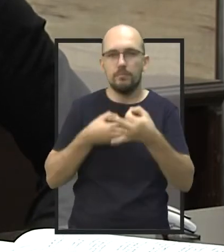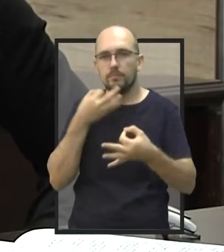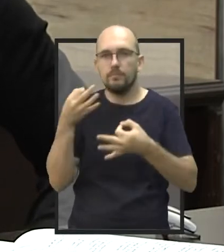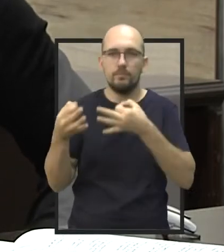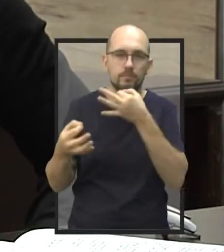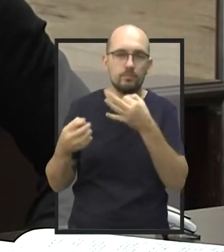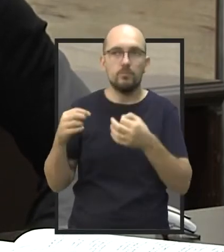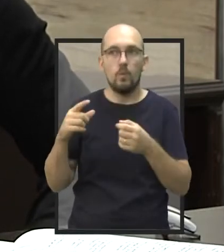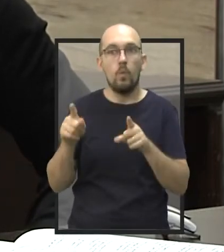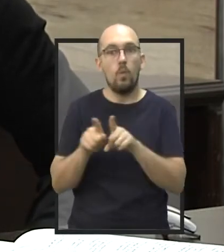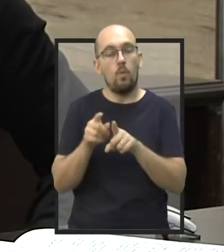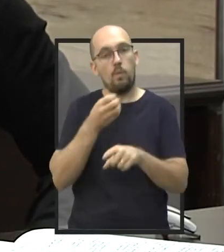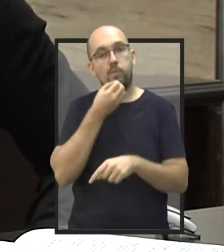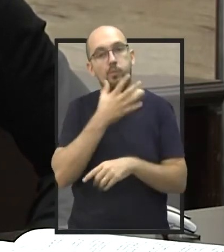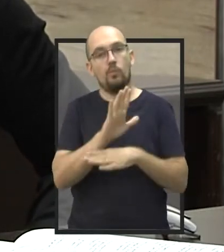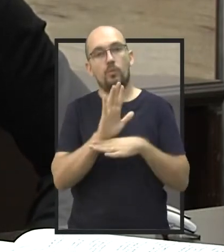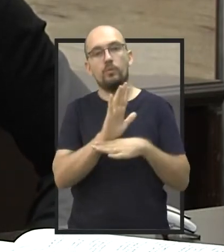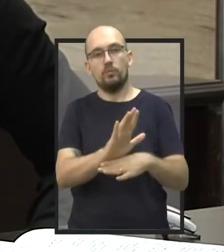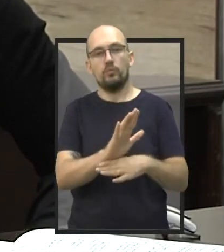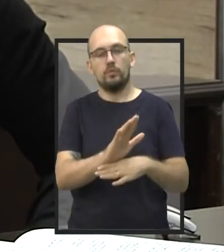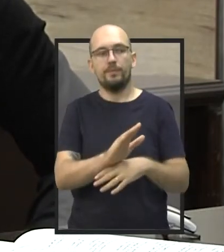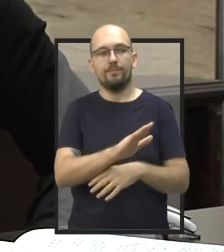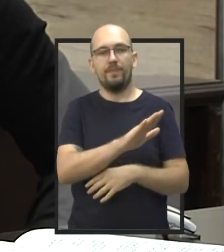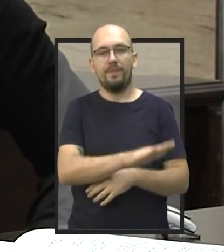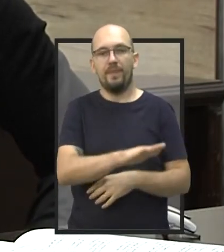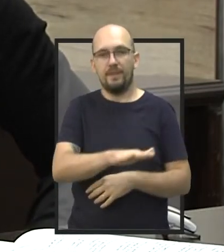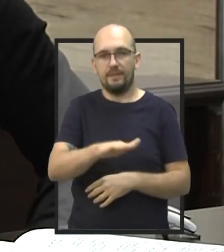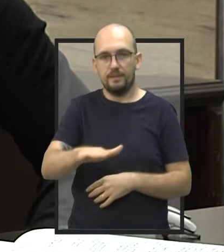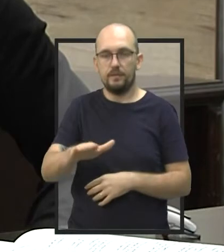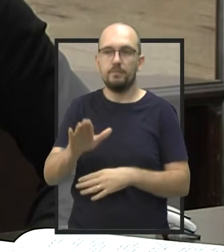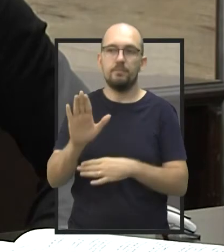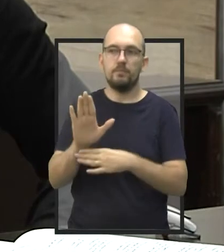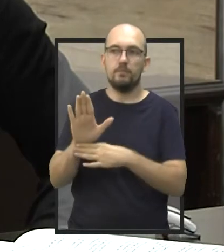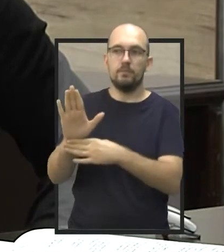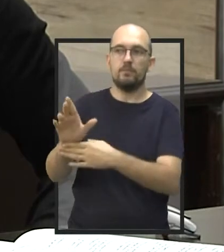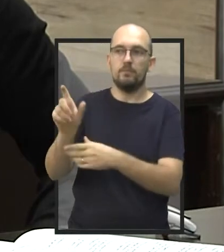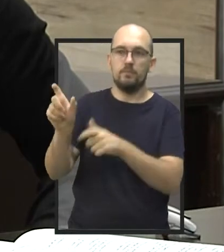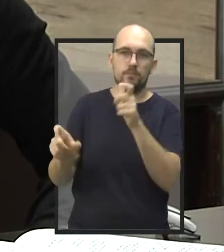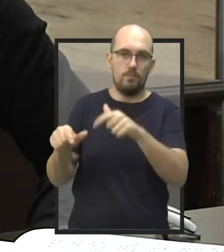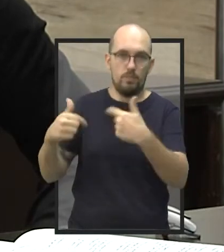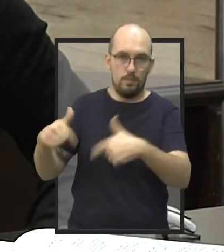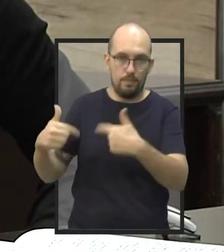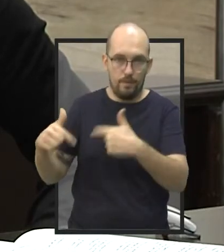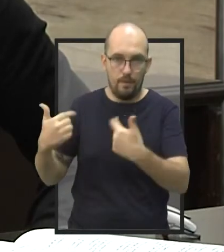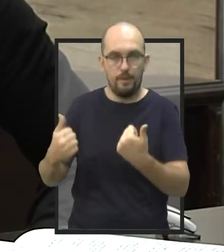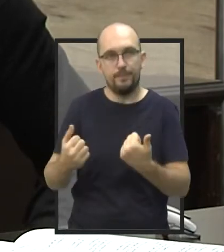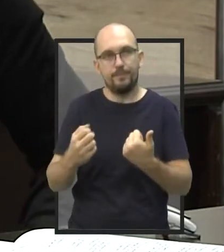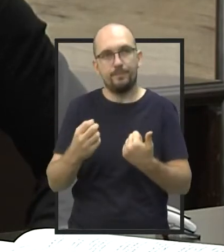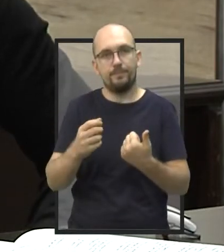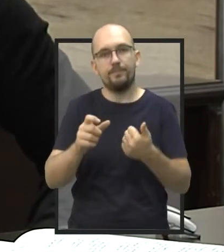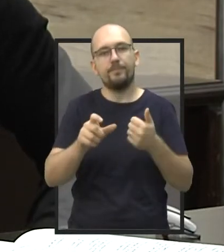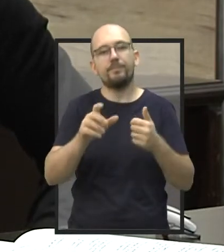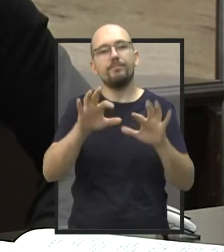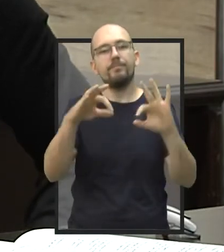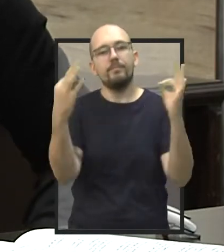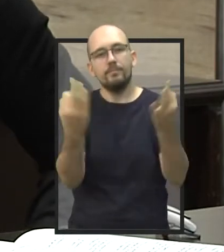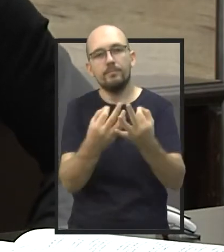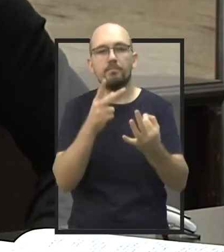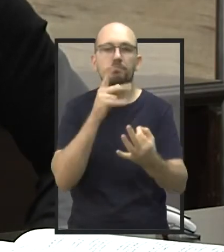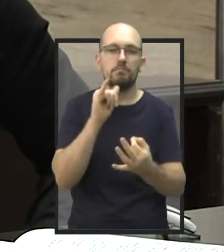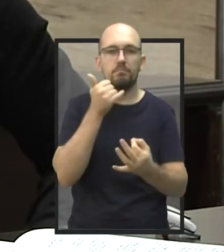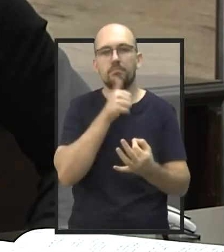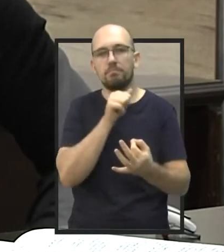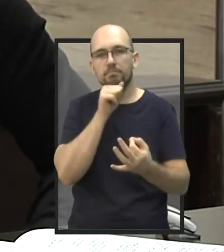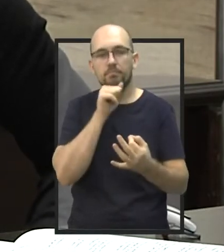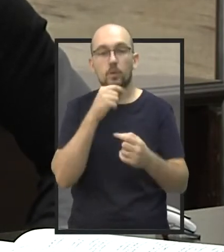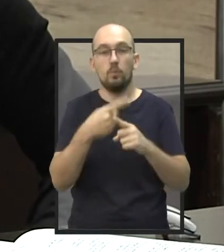que é de grande avalia, tanto para uma criança, tanto para quem trabalha, tanto para as pessoas, para os pais, né? E